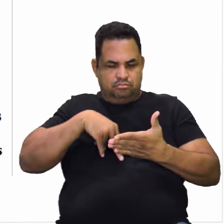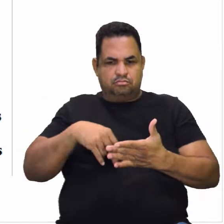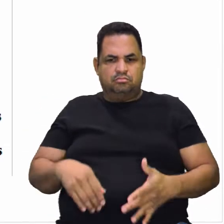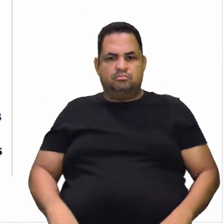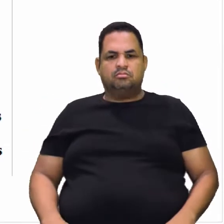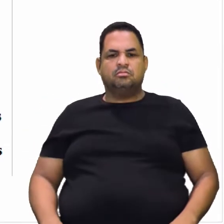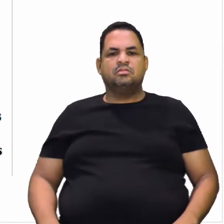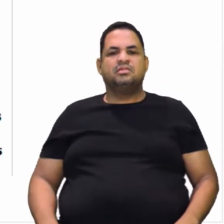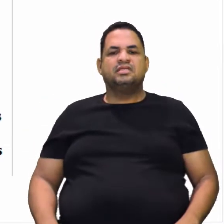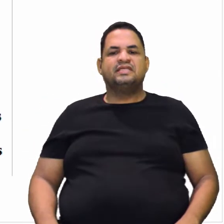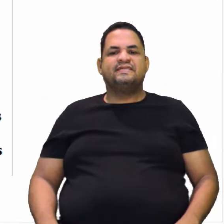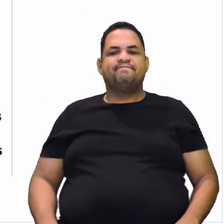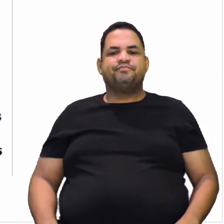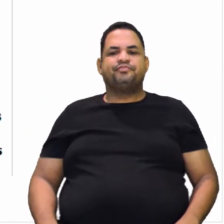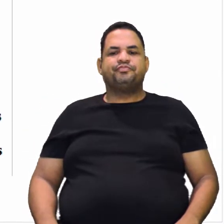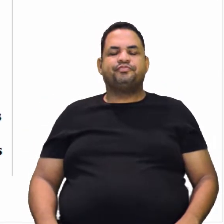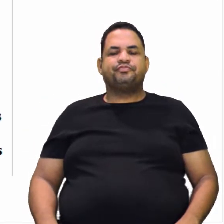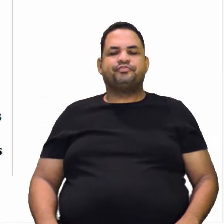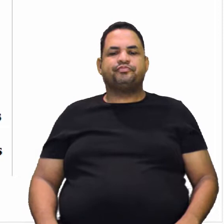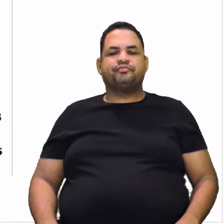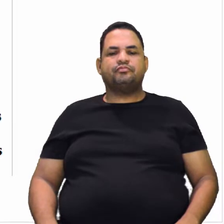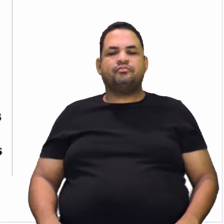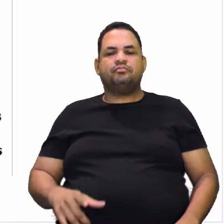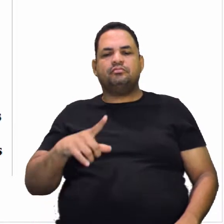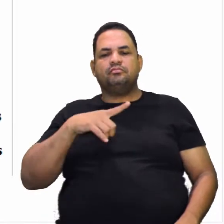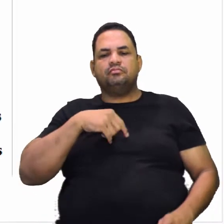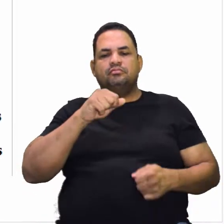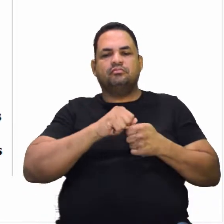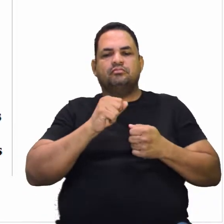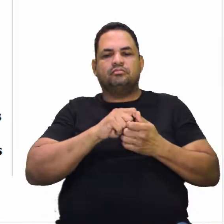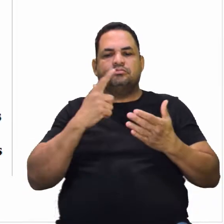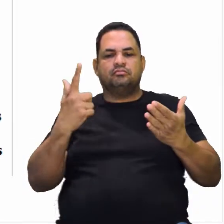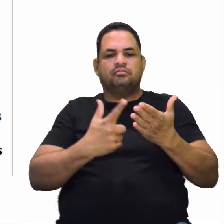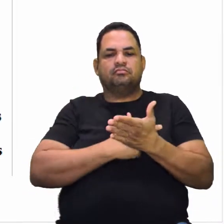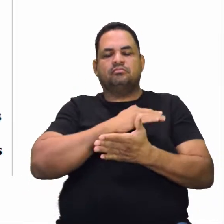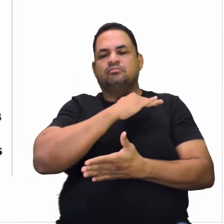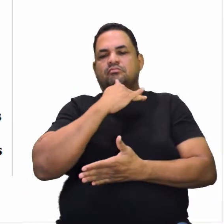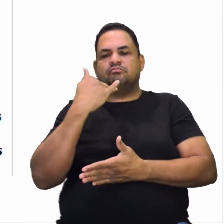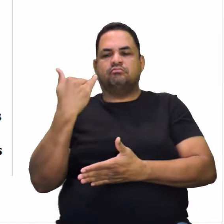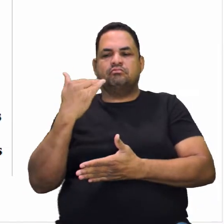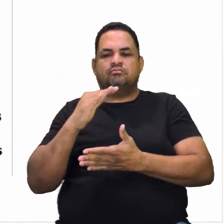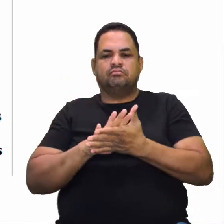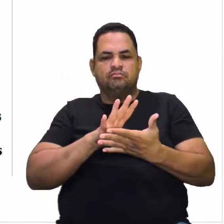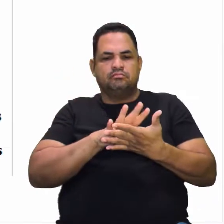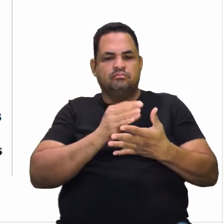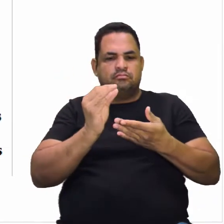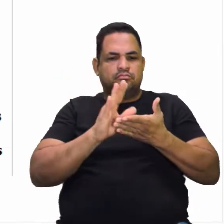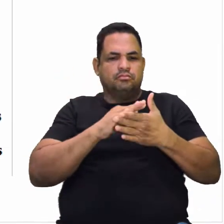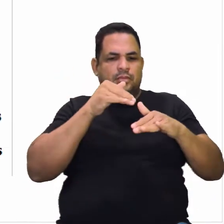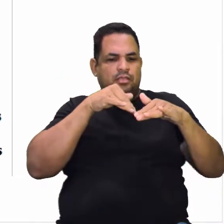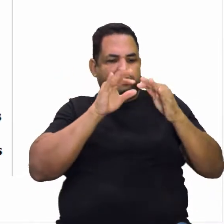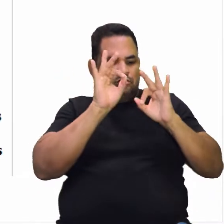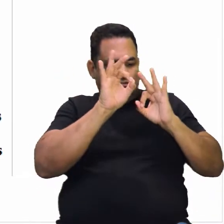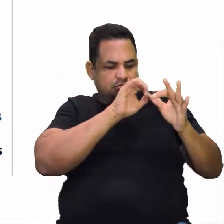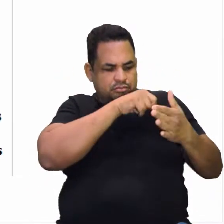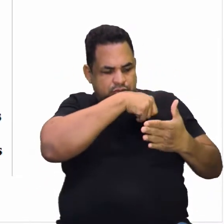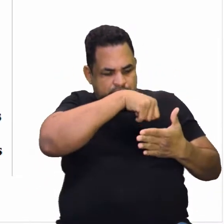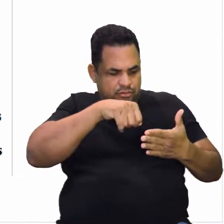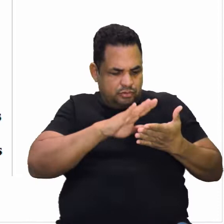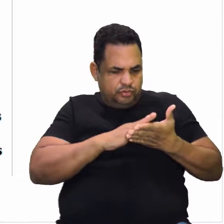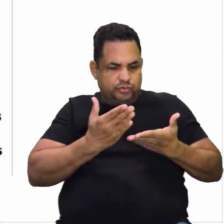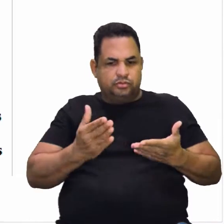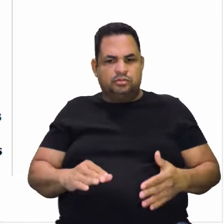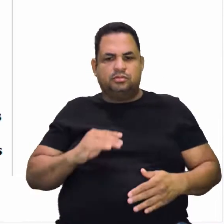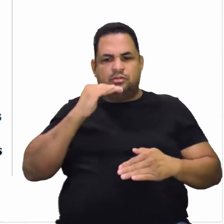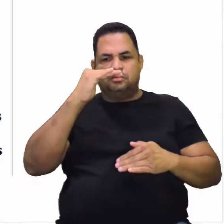os caras que faziam os livros dos mortos, os caras que decoravam os túmulos, os escribas.